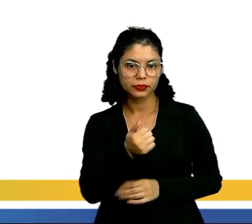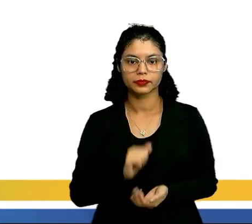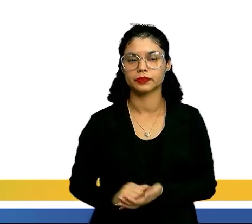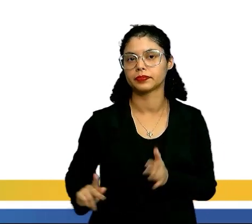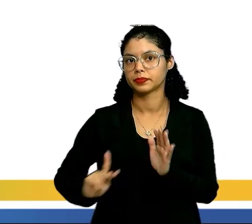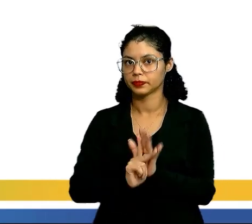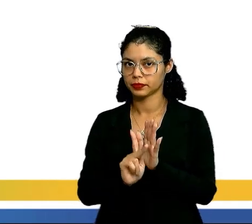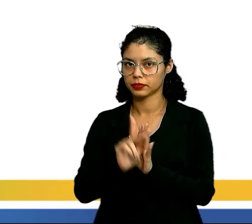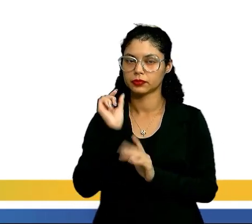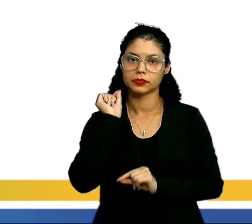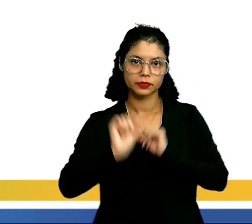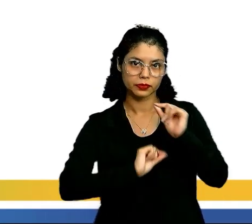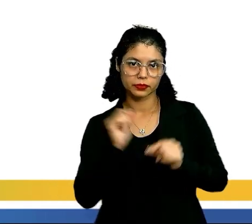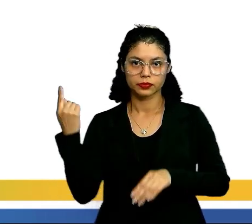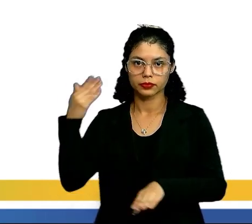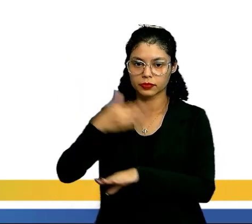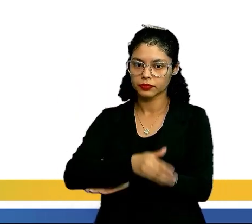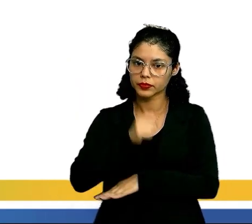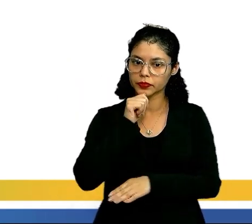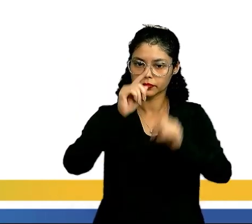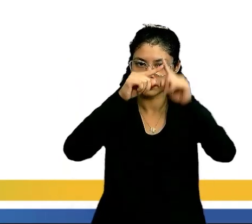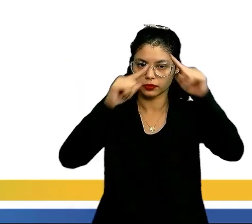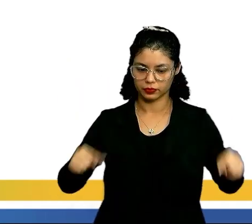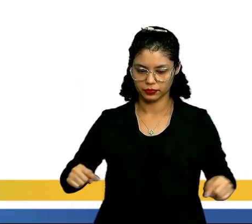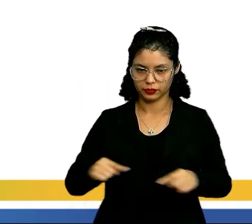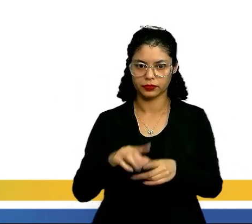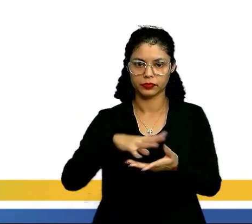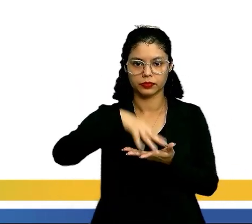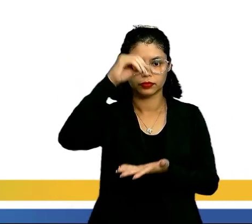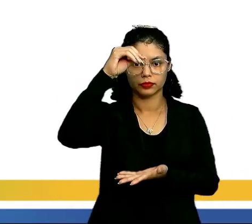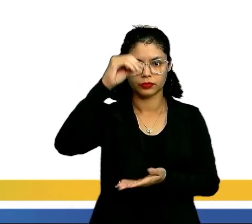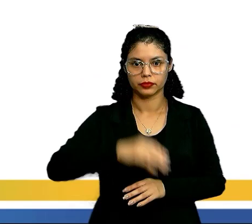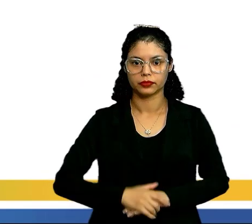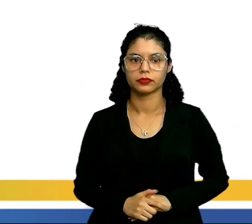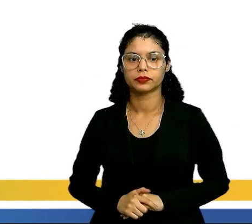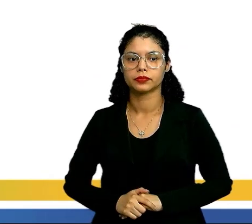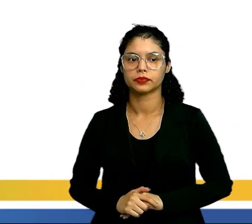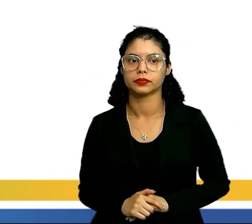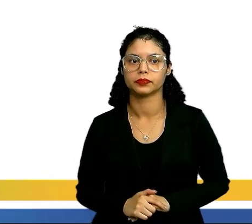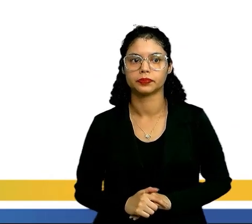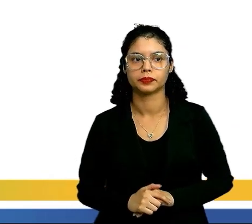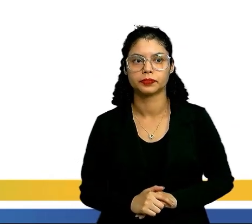é justamente o que está dentro daquela pirâmide.